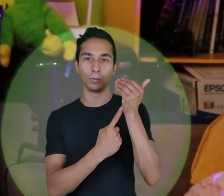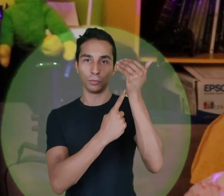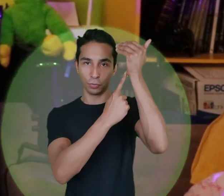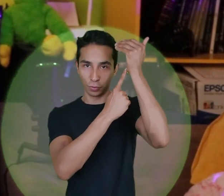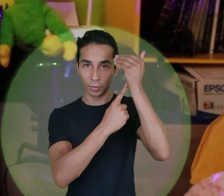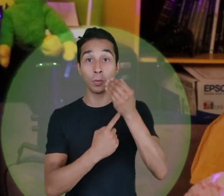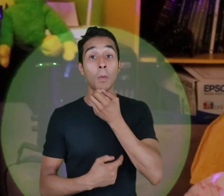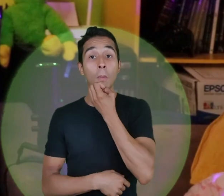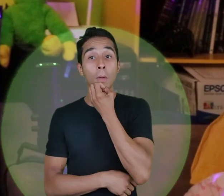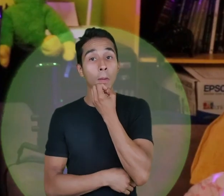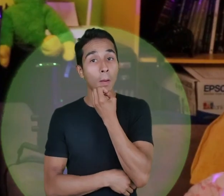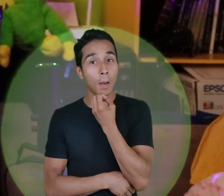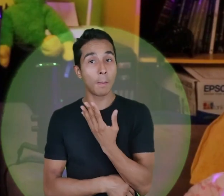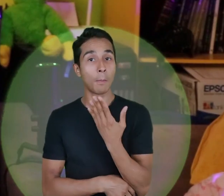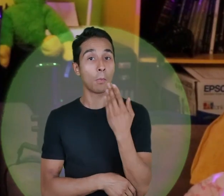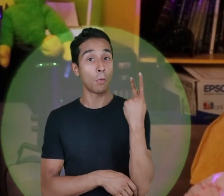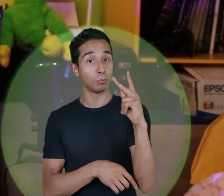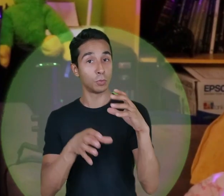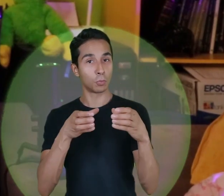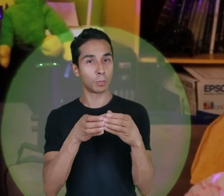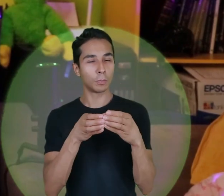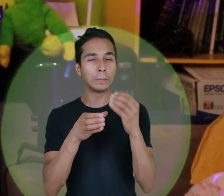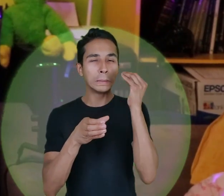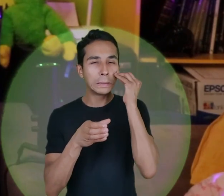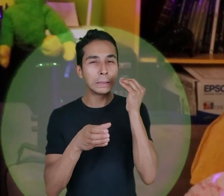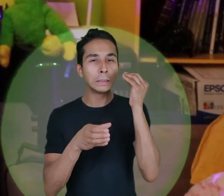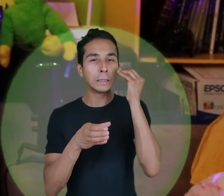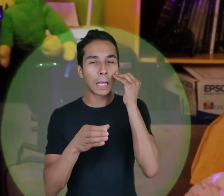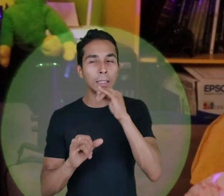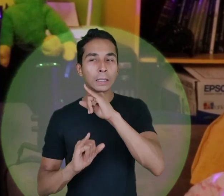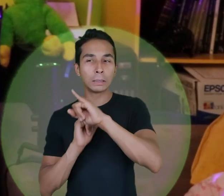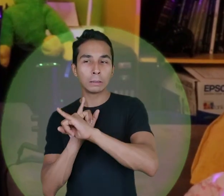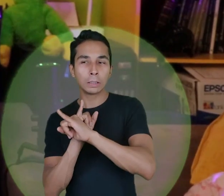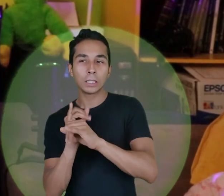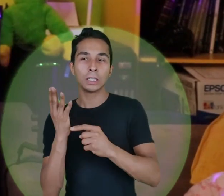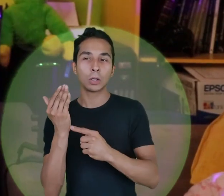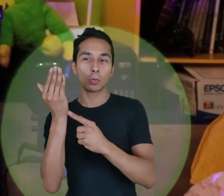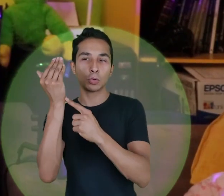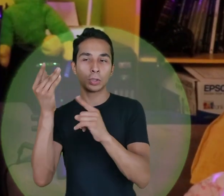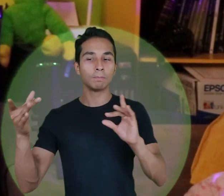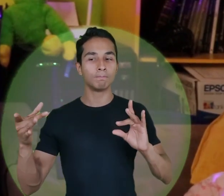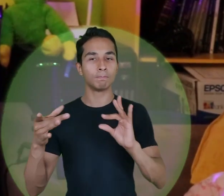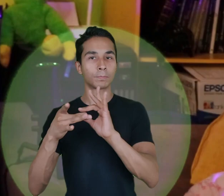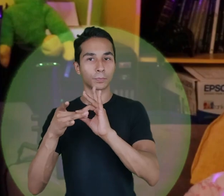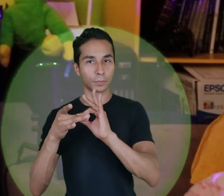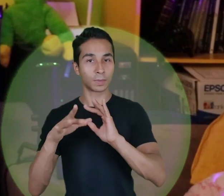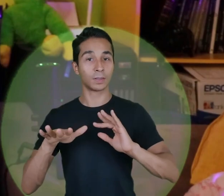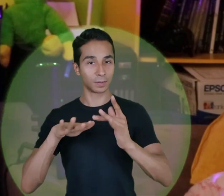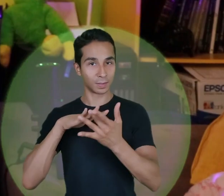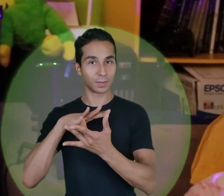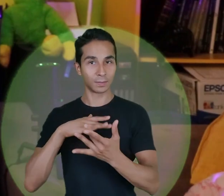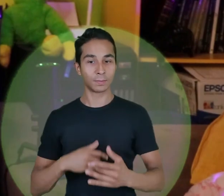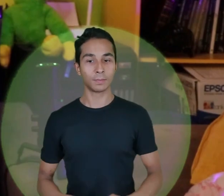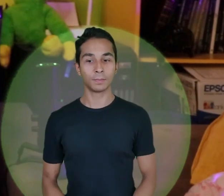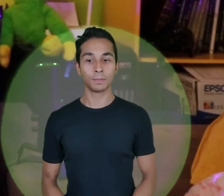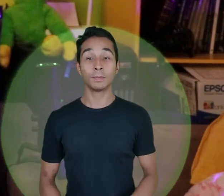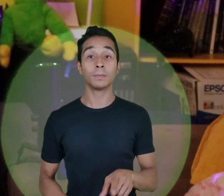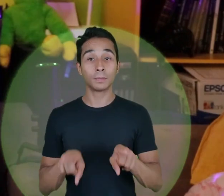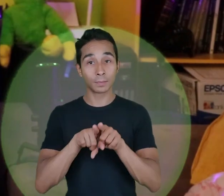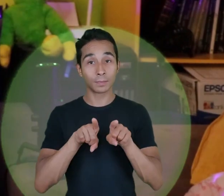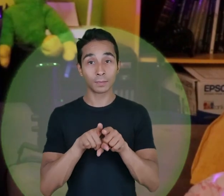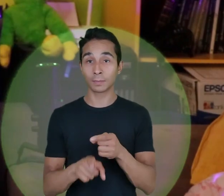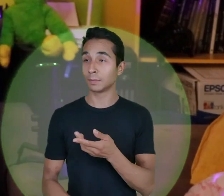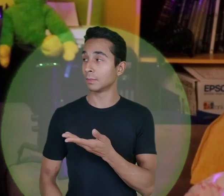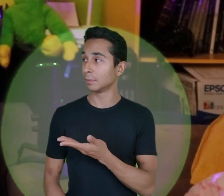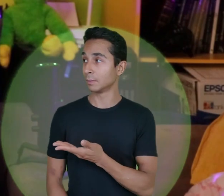gente tenta se atentar se o seu grupo ele se encaixa aí com isso e como que é a sua persona aí nas redes sociais, né? Nós temos